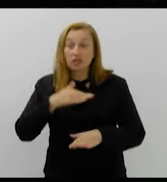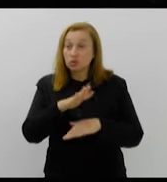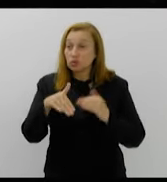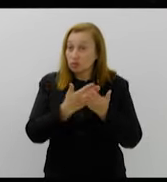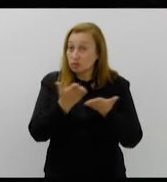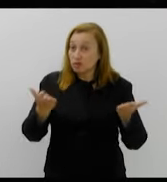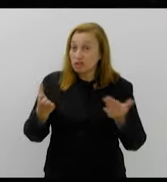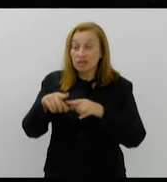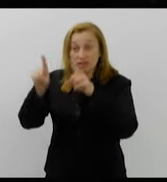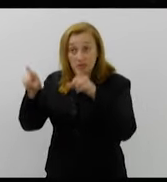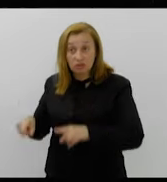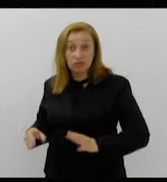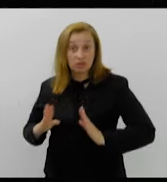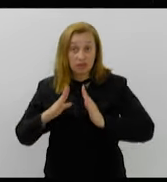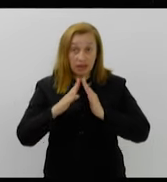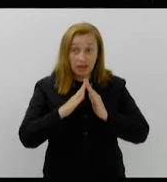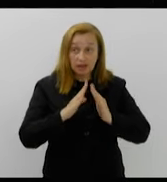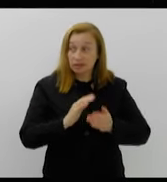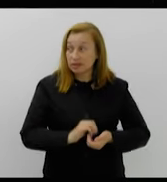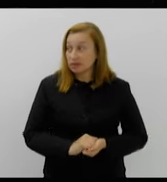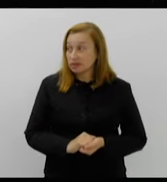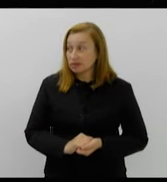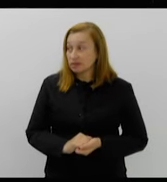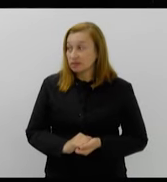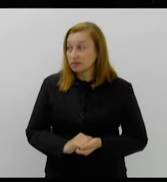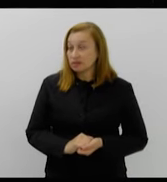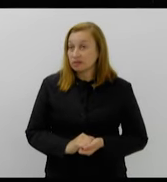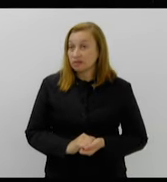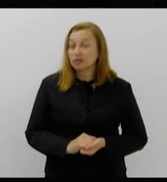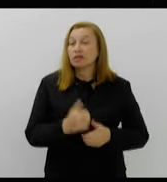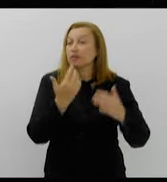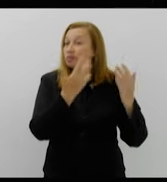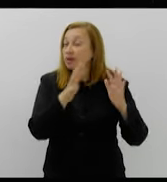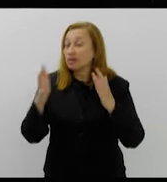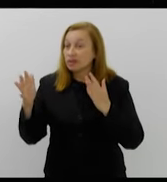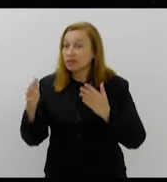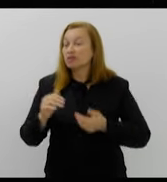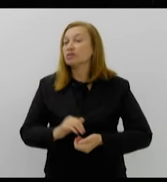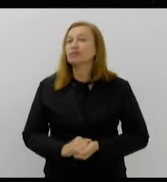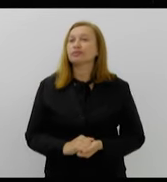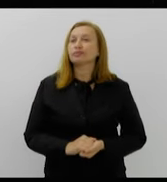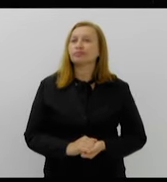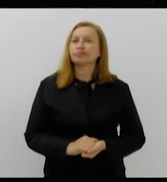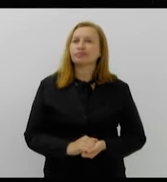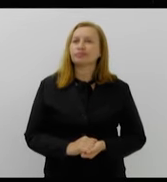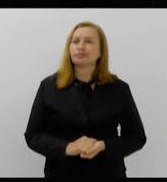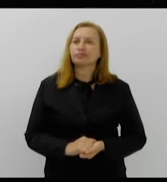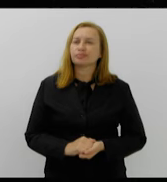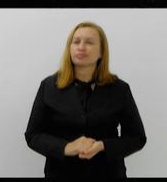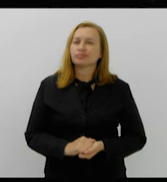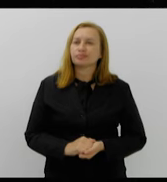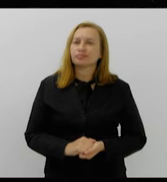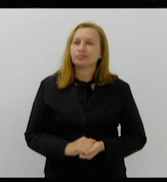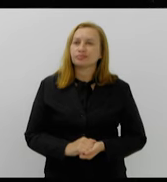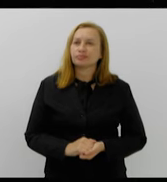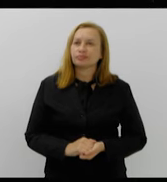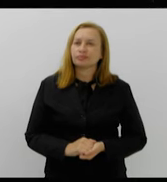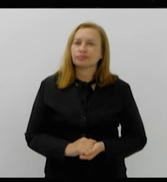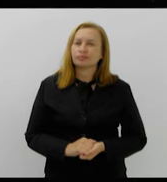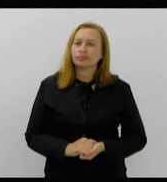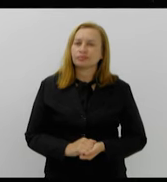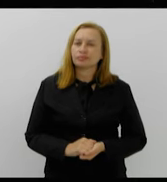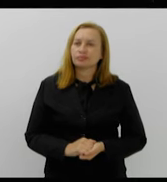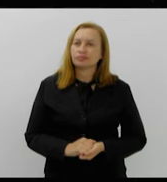servidores desta casa a quem Saúdo e Presidente eu